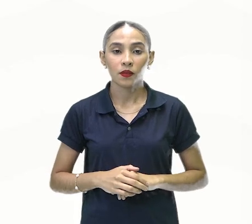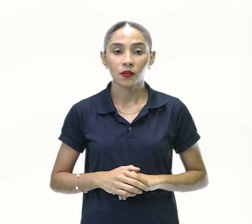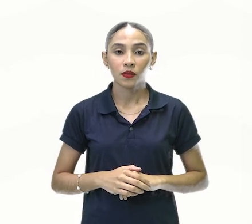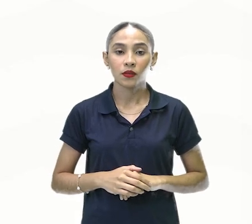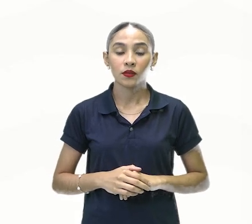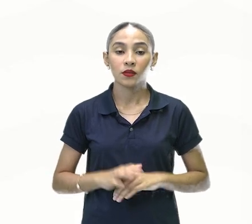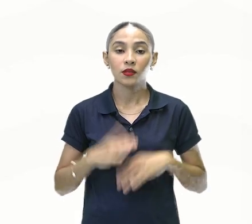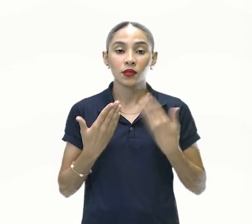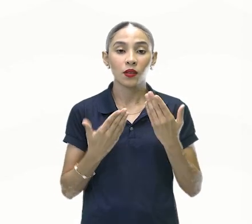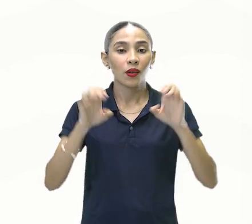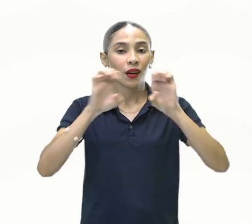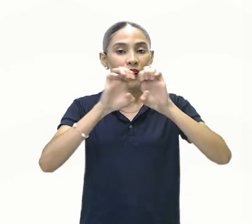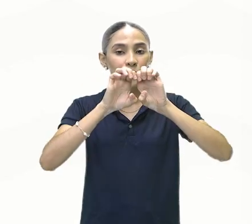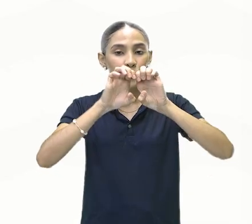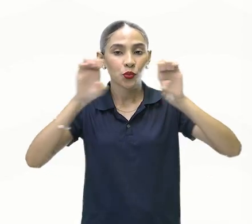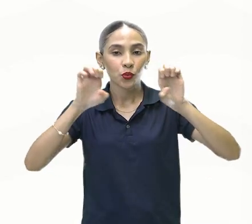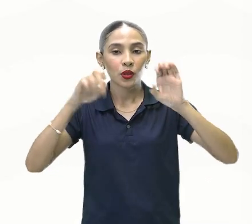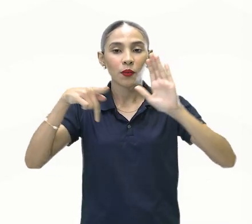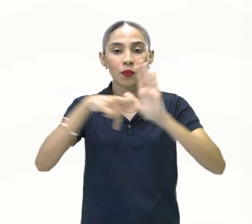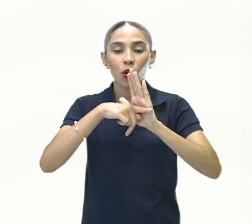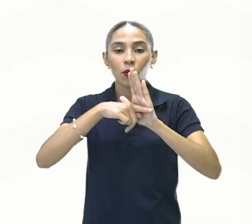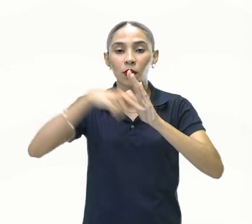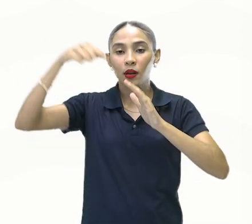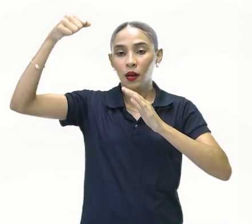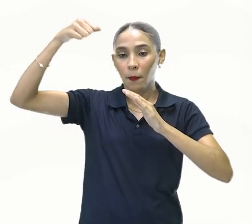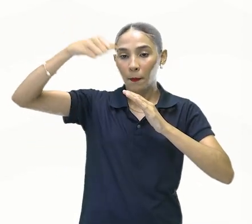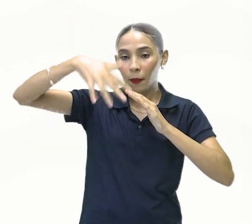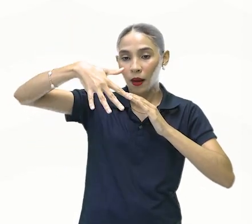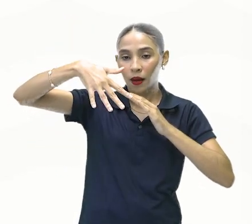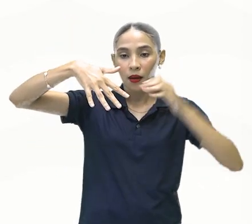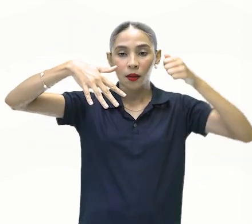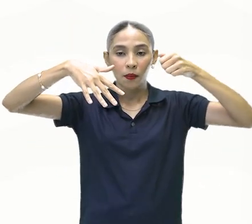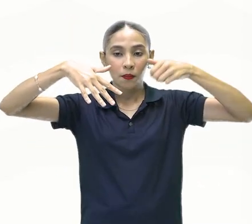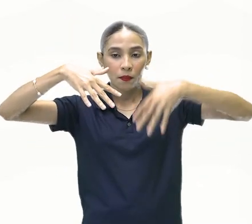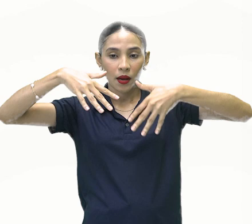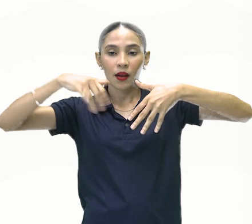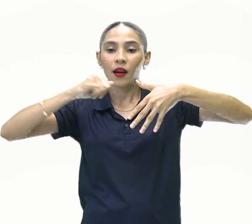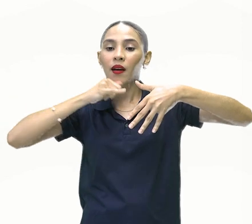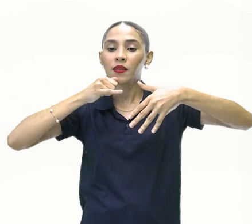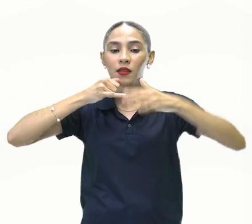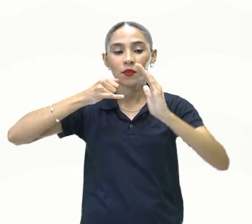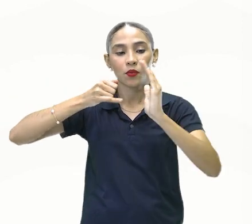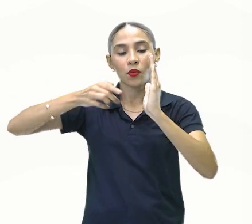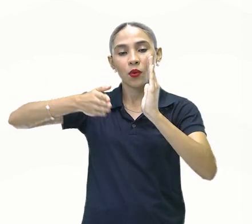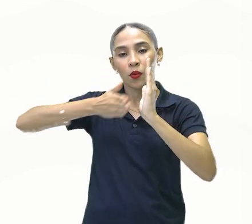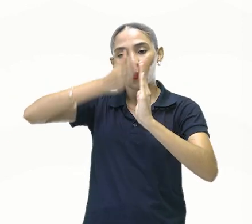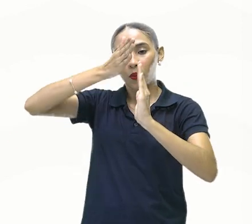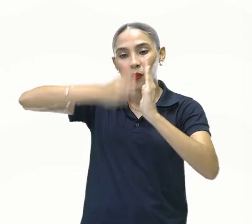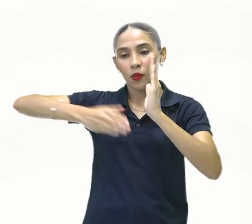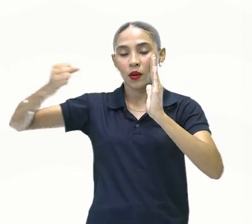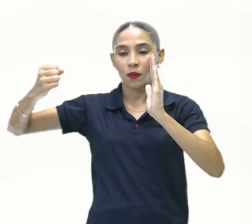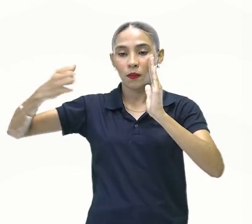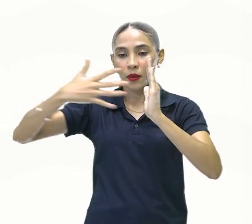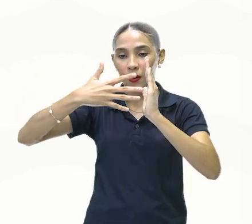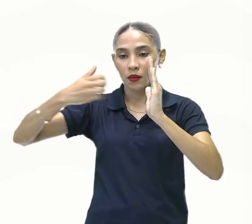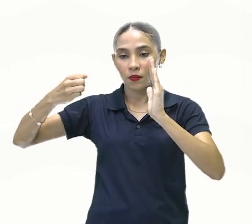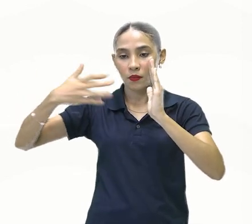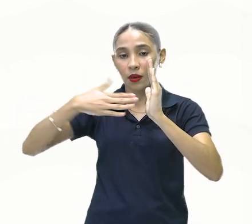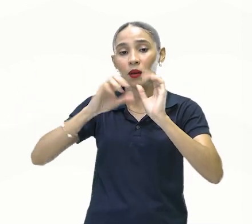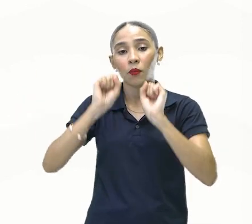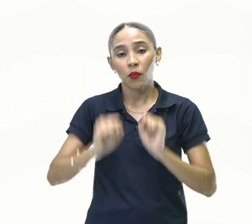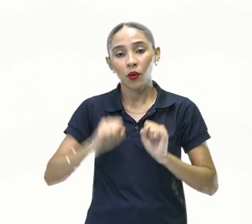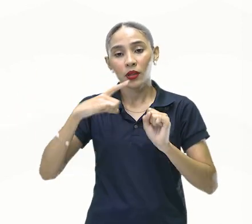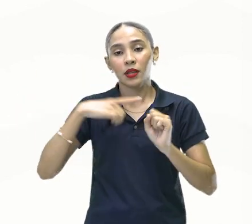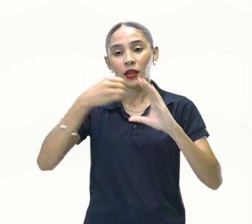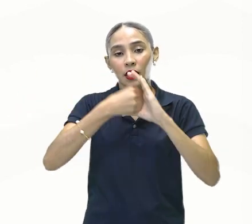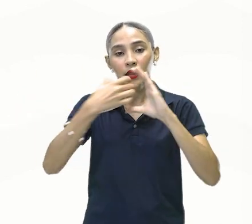você. Quanto ao comportamento de um feixe de luz, ao ser incidido sobre uma lente, podemos